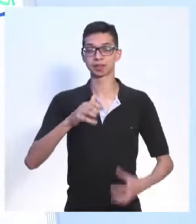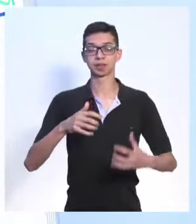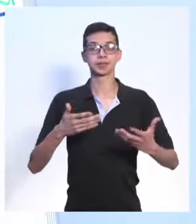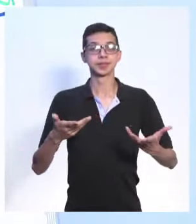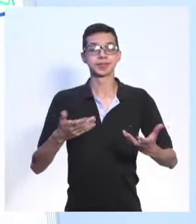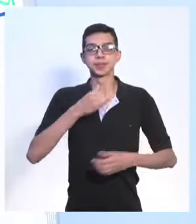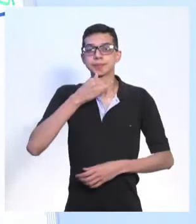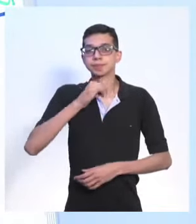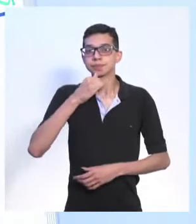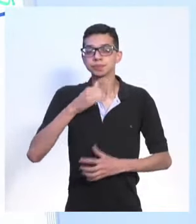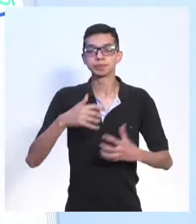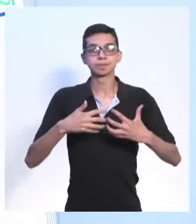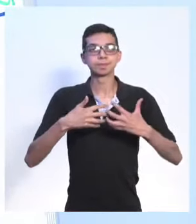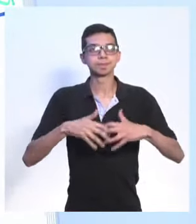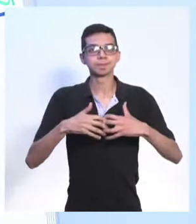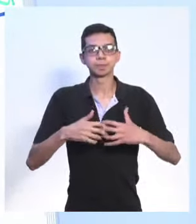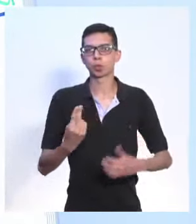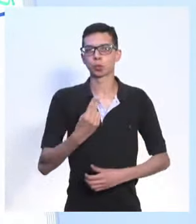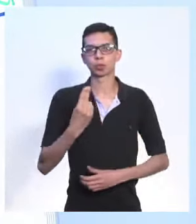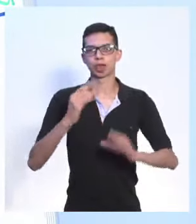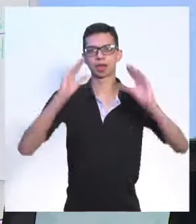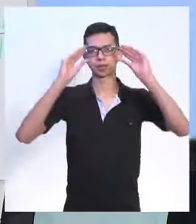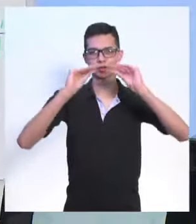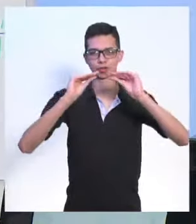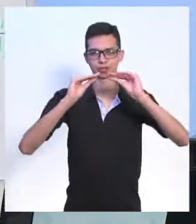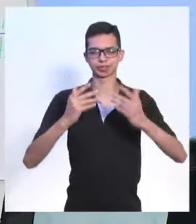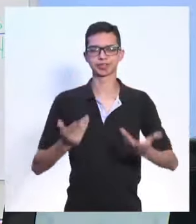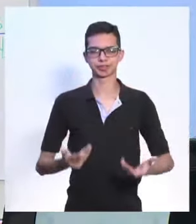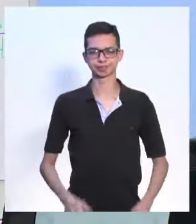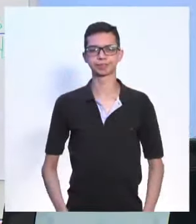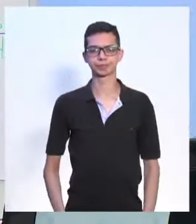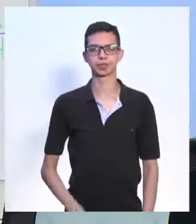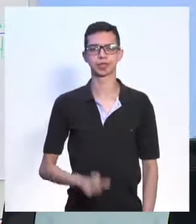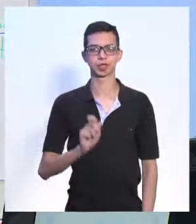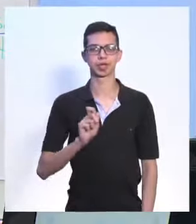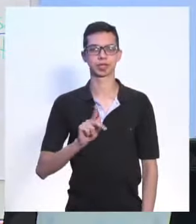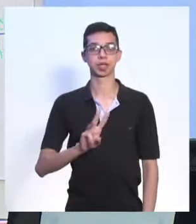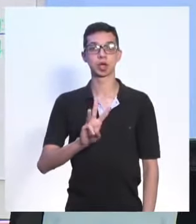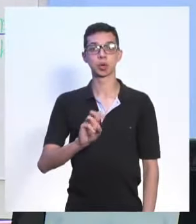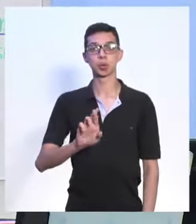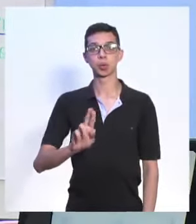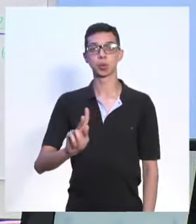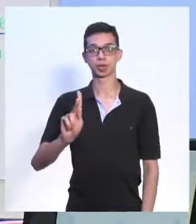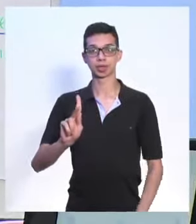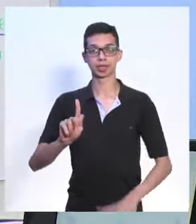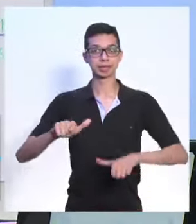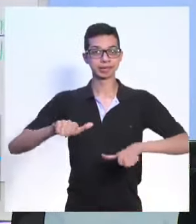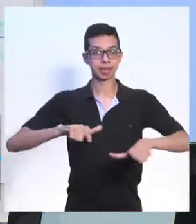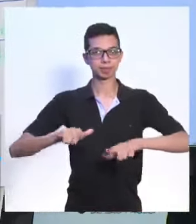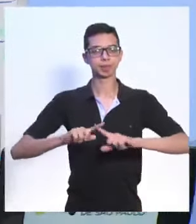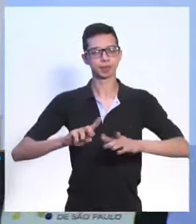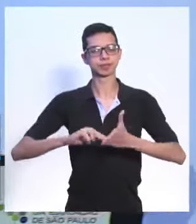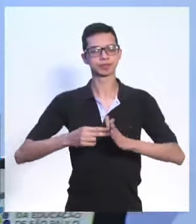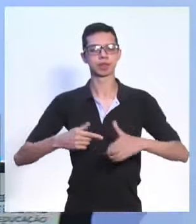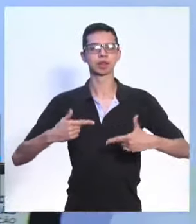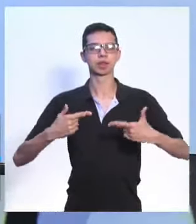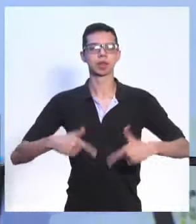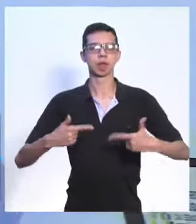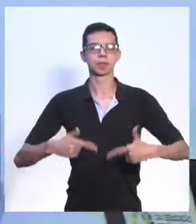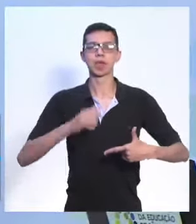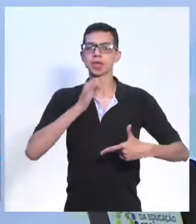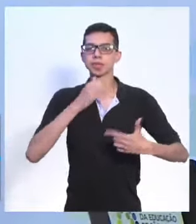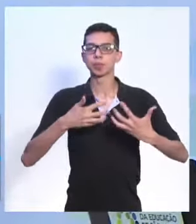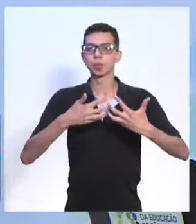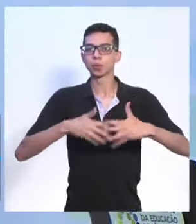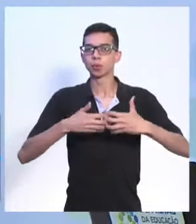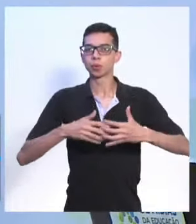trabalhar, ele está no sentido de funcionar. Perfeito. Está ótimo. Doesn't work at night. Não funciona à noite. Ok. Tudo